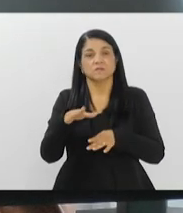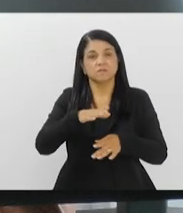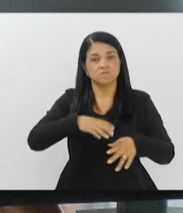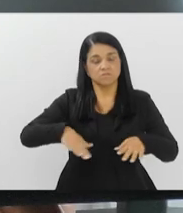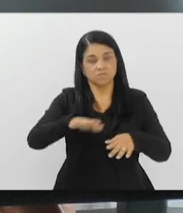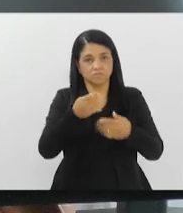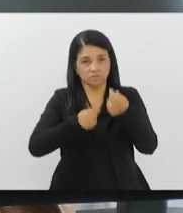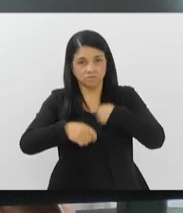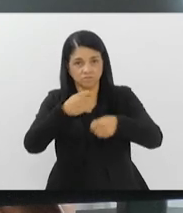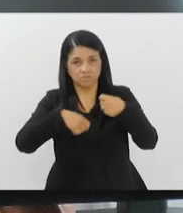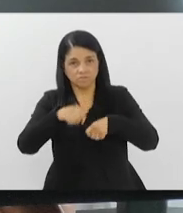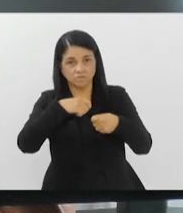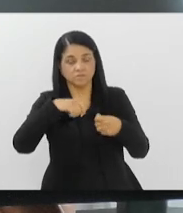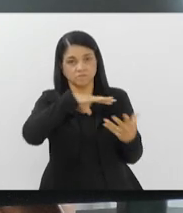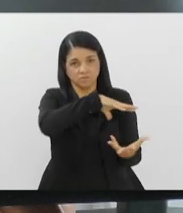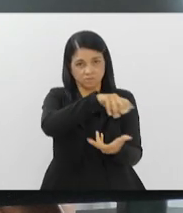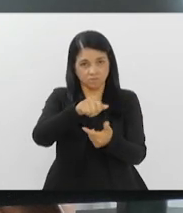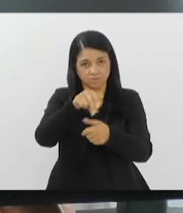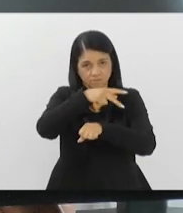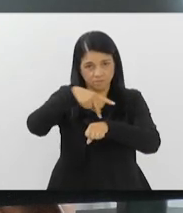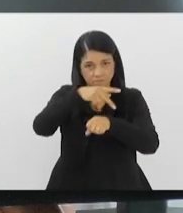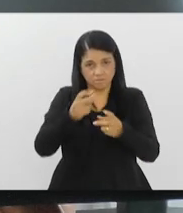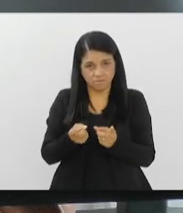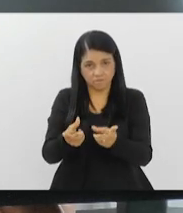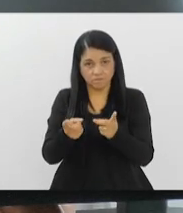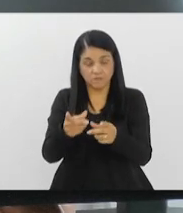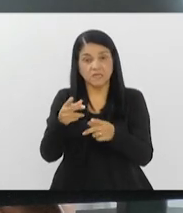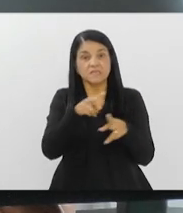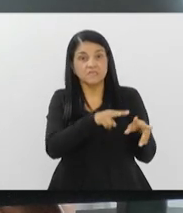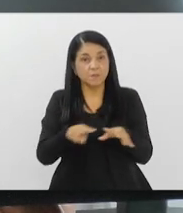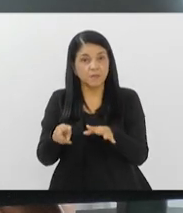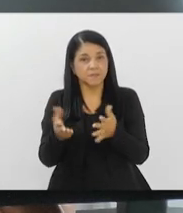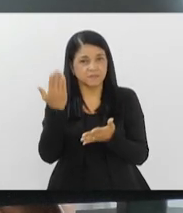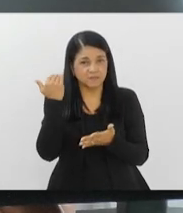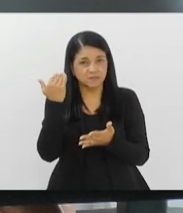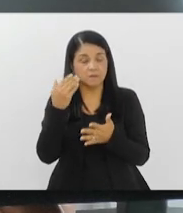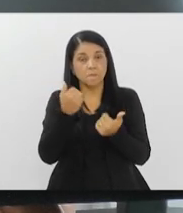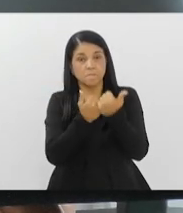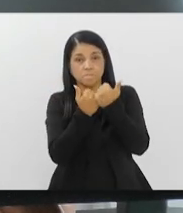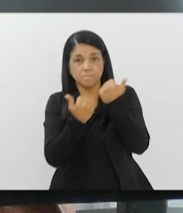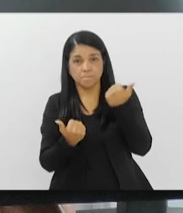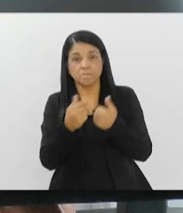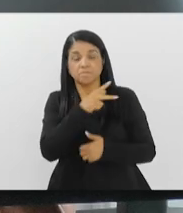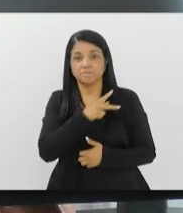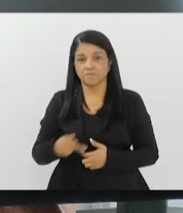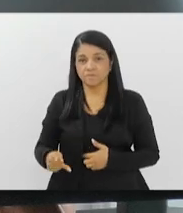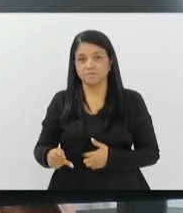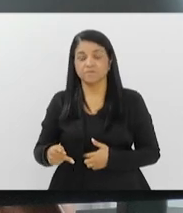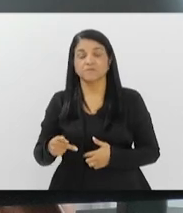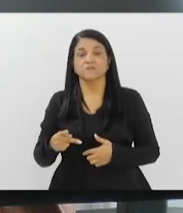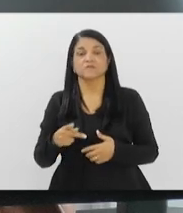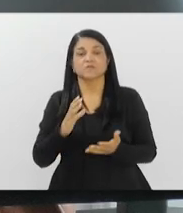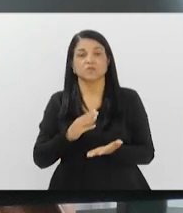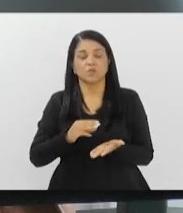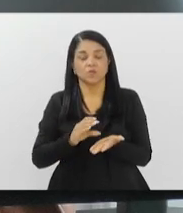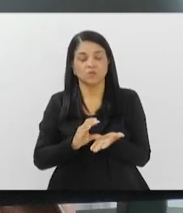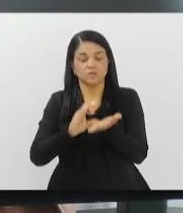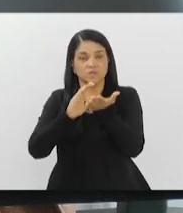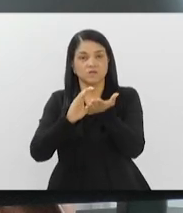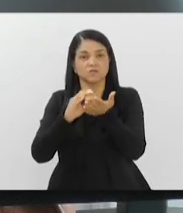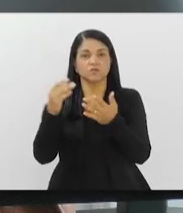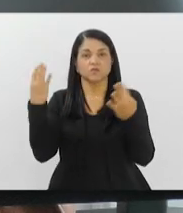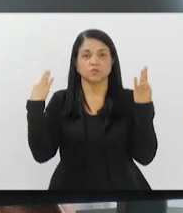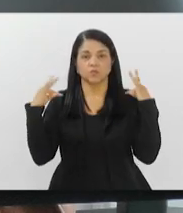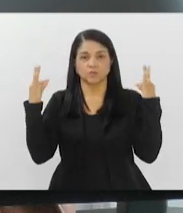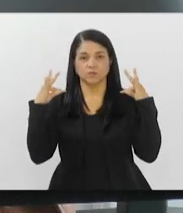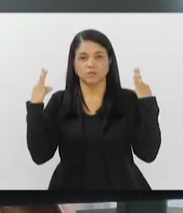de Comércio Exterior e, desde a semana passada, passei a ser presidente do Conselho de Turismo da